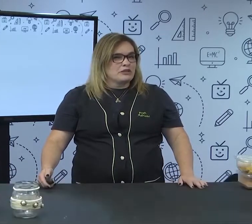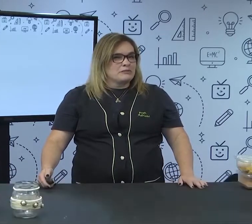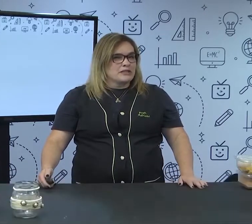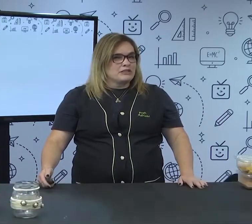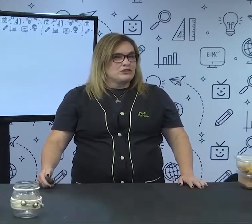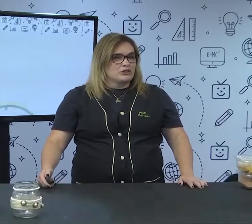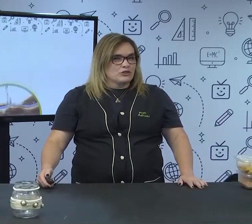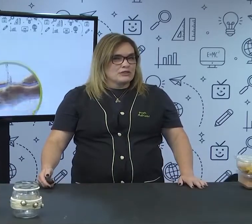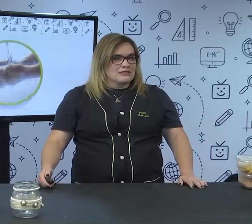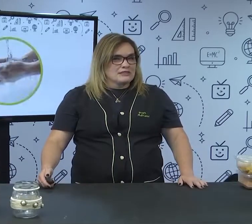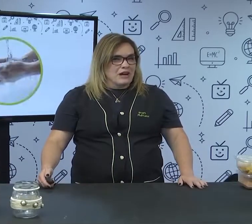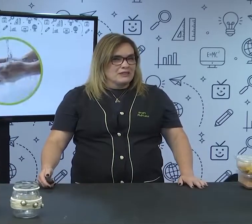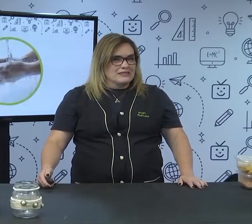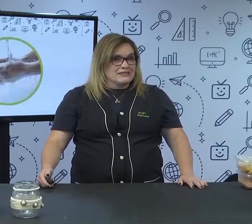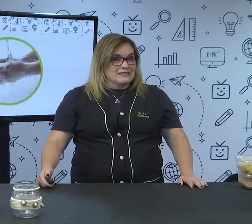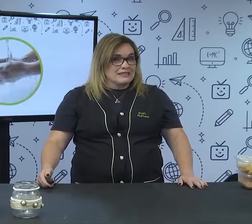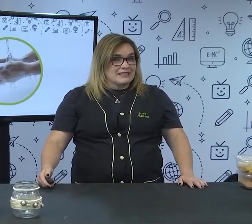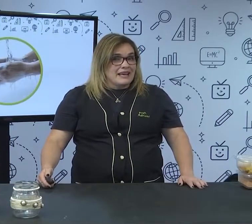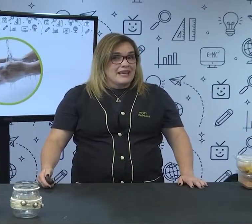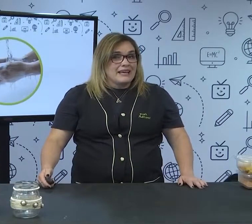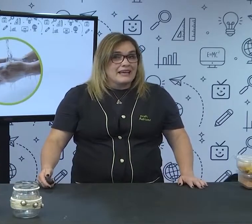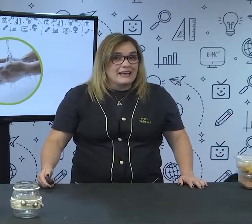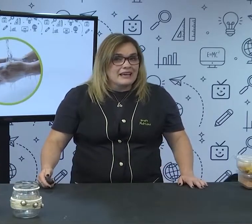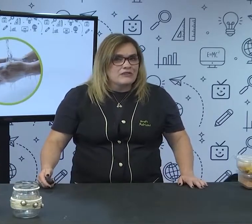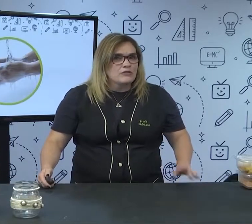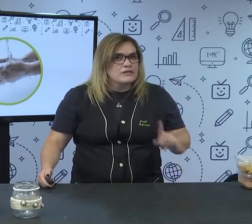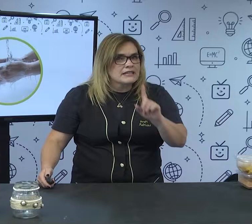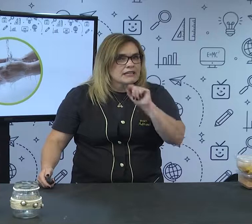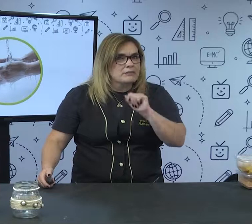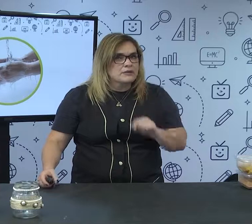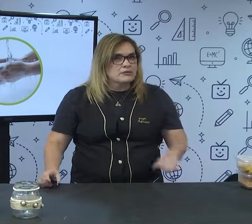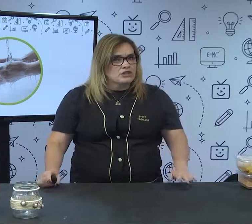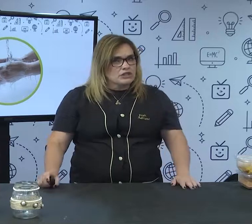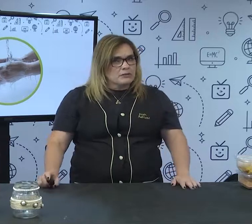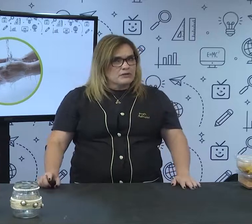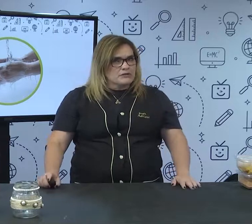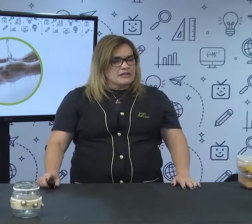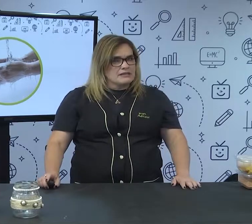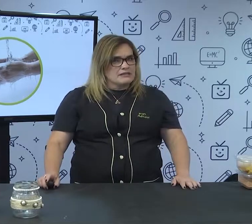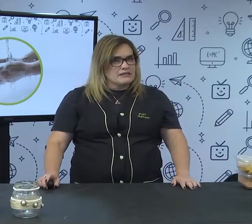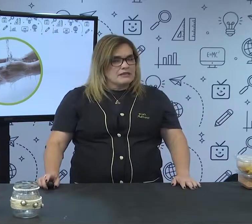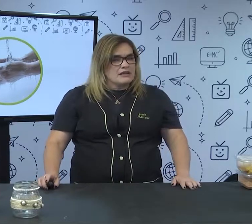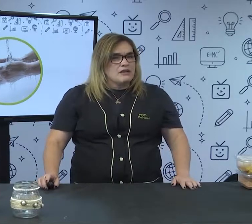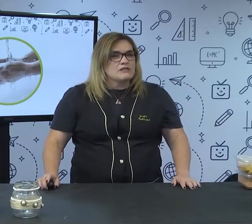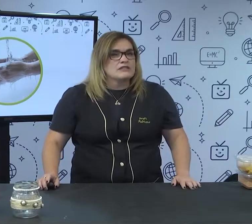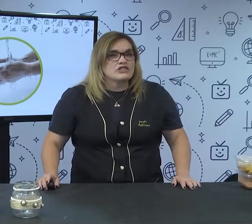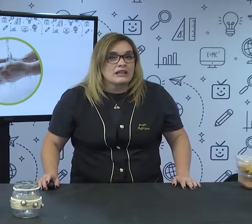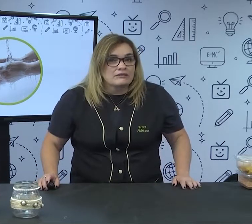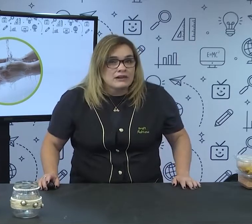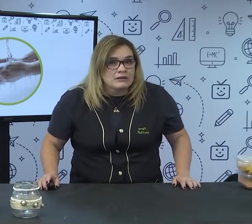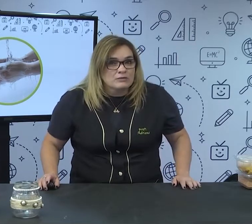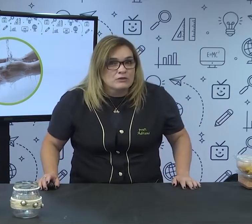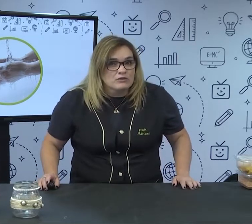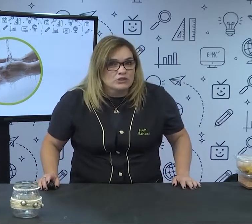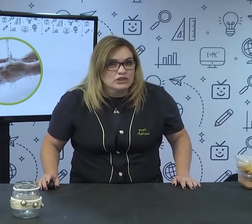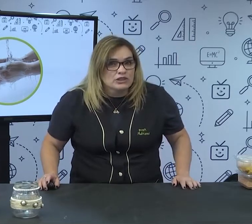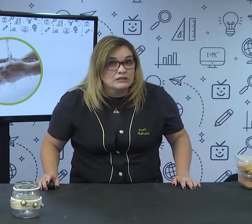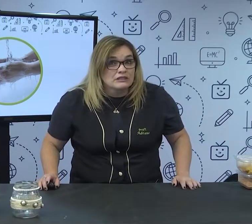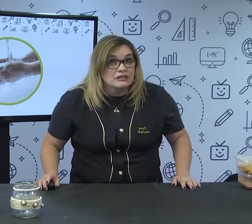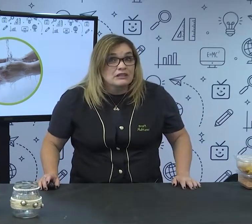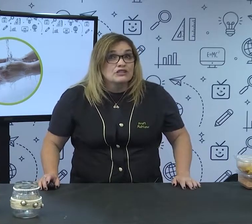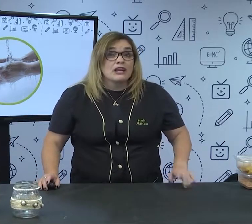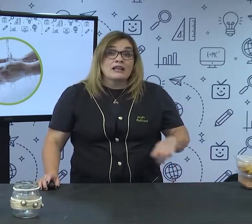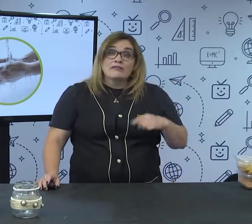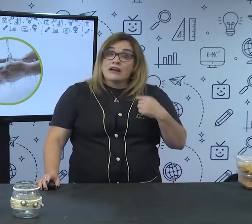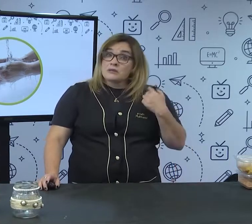para o nosso lembrete de todas as aulas? Vou fazer aquela perguntinha para vocês. Vocês já lavaram as mãos